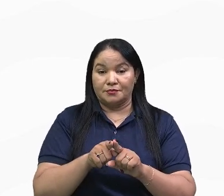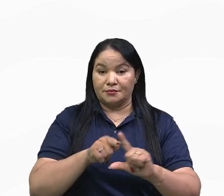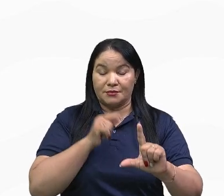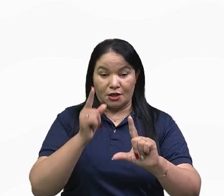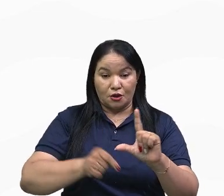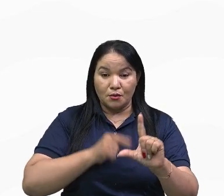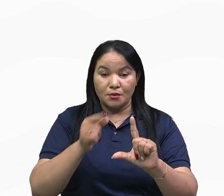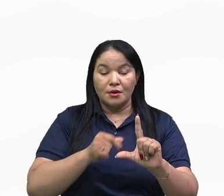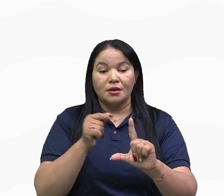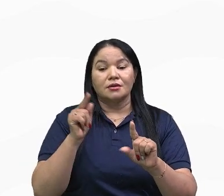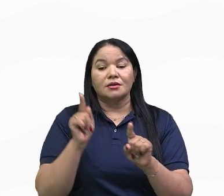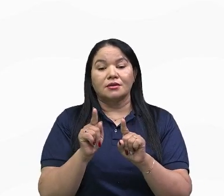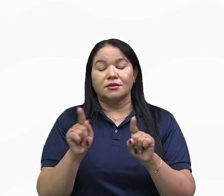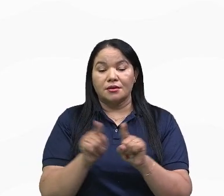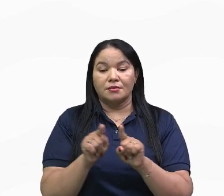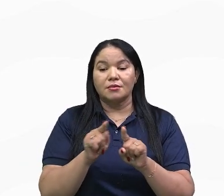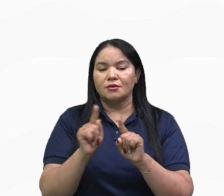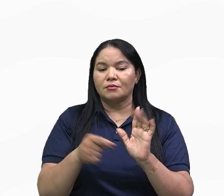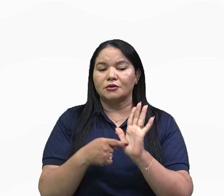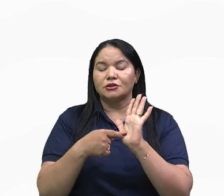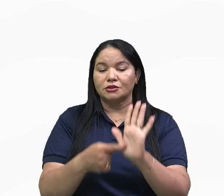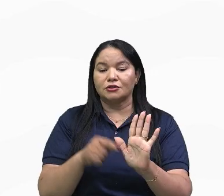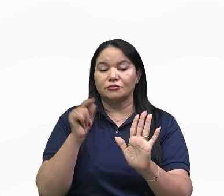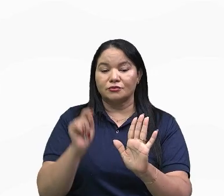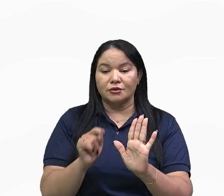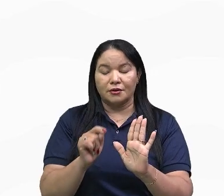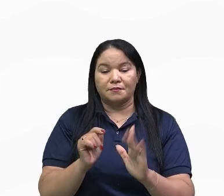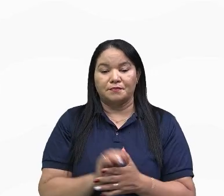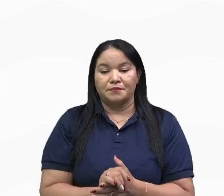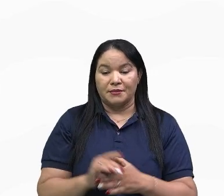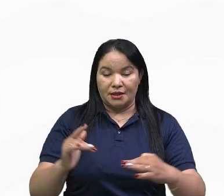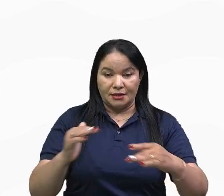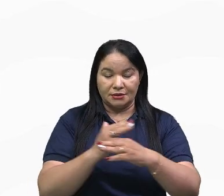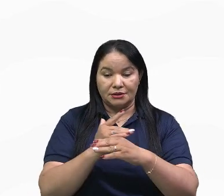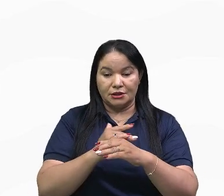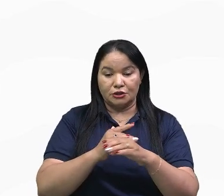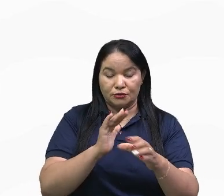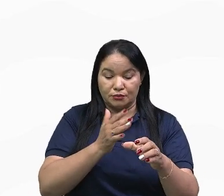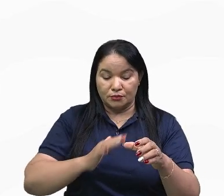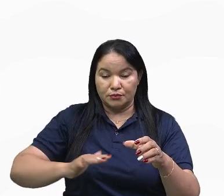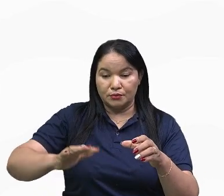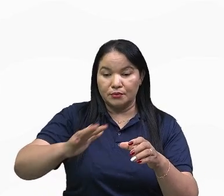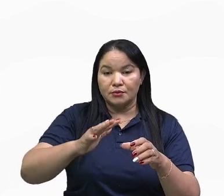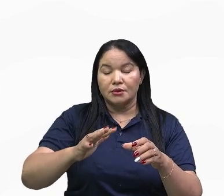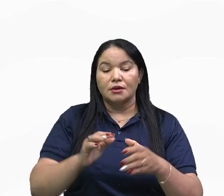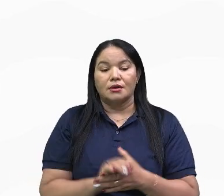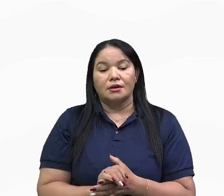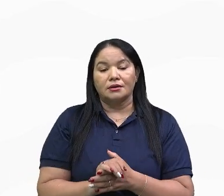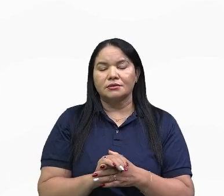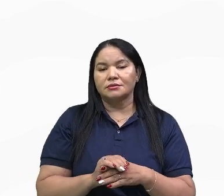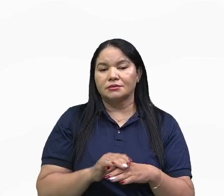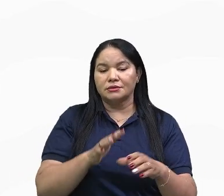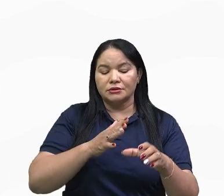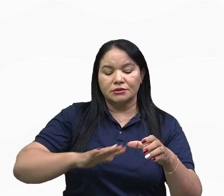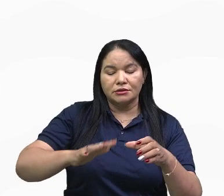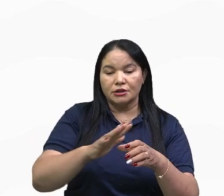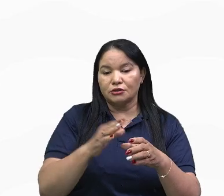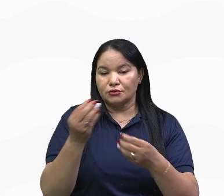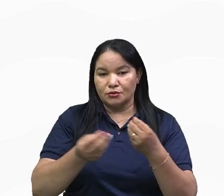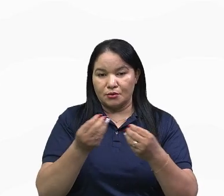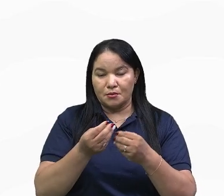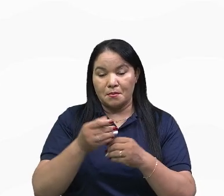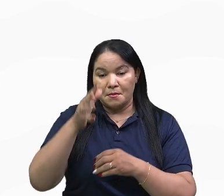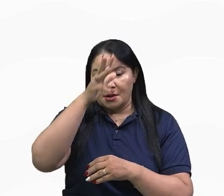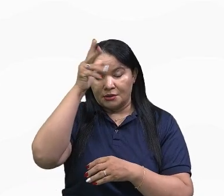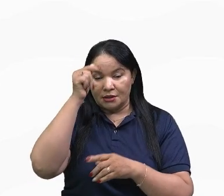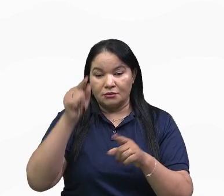isso também acaba mostrando para a gente as cidades-ilha, tá, gente? Onde as cidades amazônicas, por exemplo, como Manaus ou